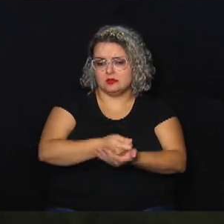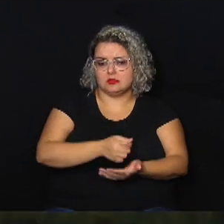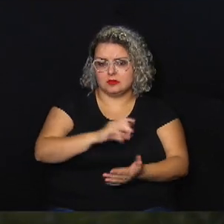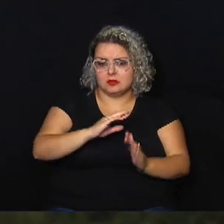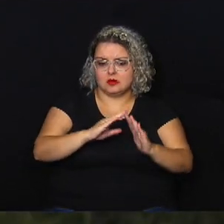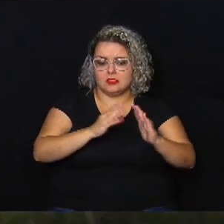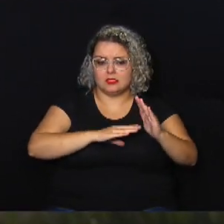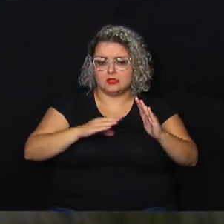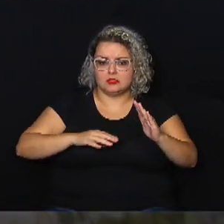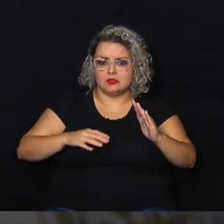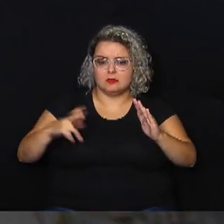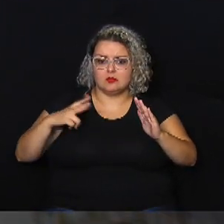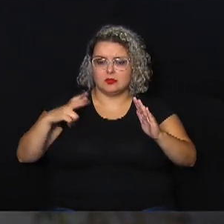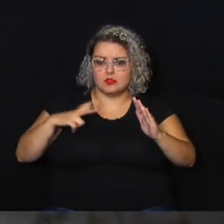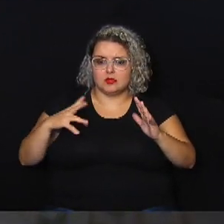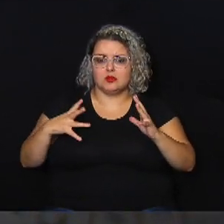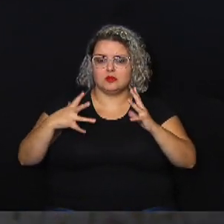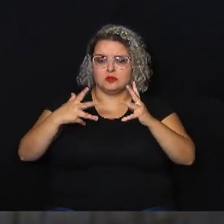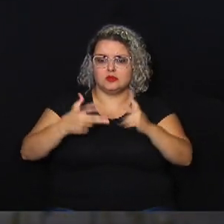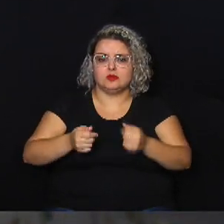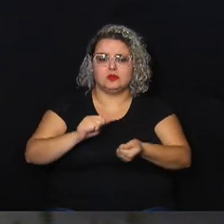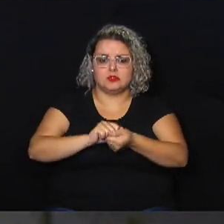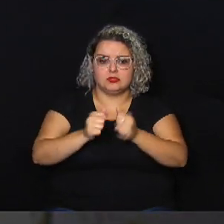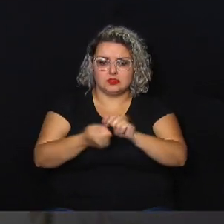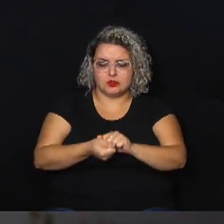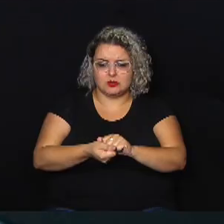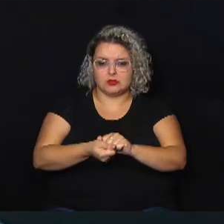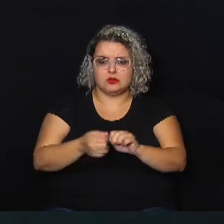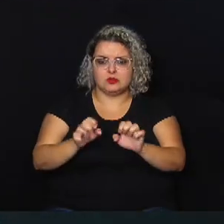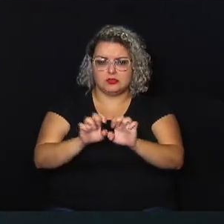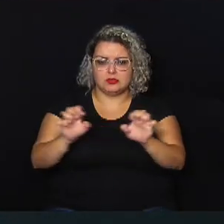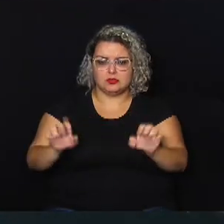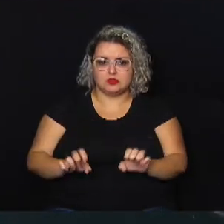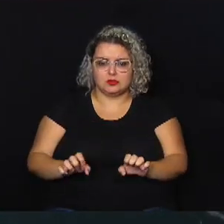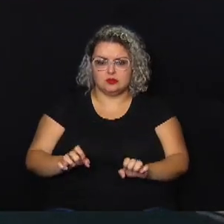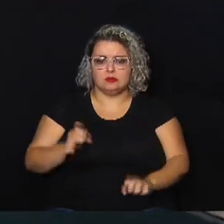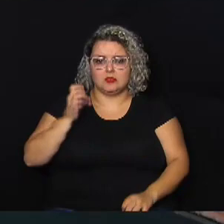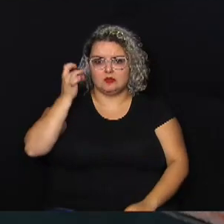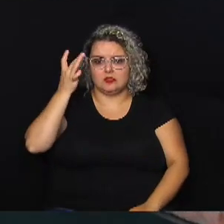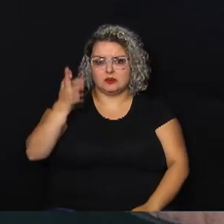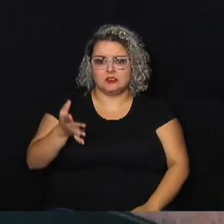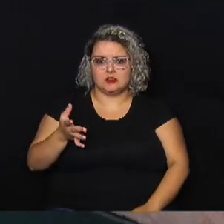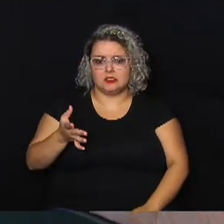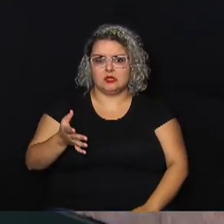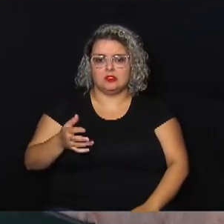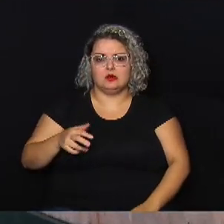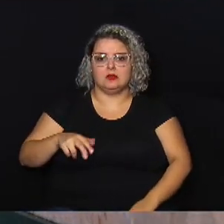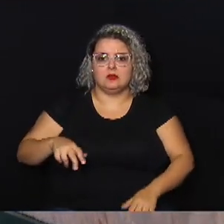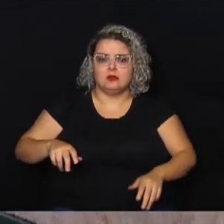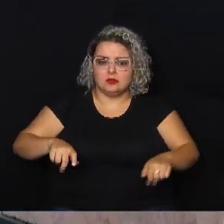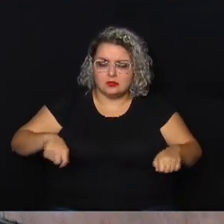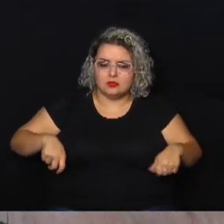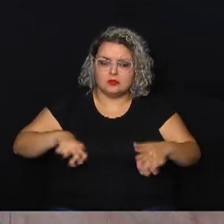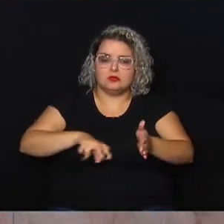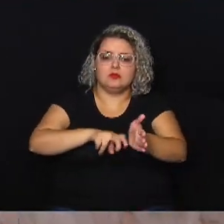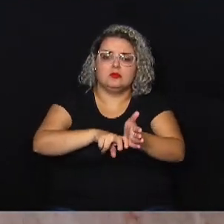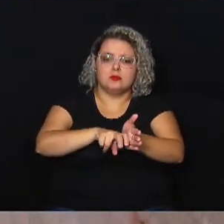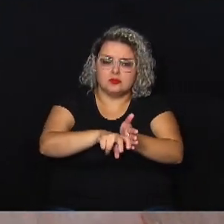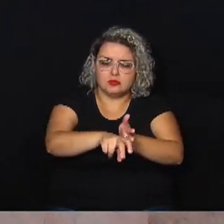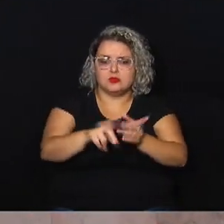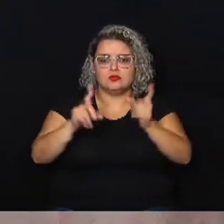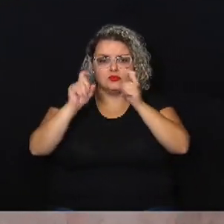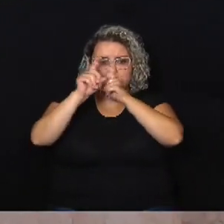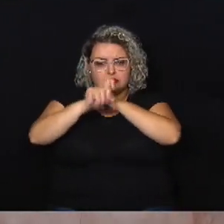deverão providenciar todas as adaptações estruturais para facilitar a locomoção das pessoas com dificuldade. São